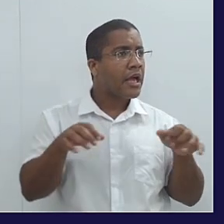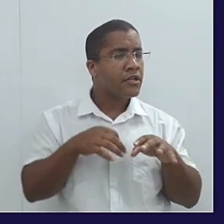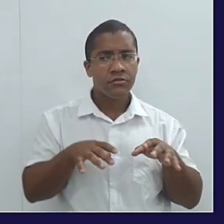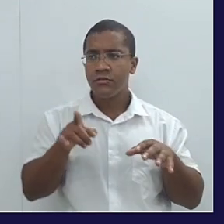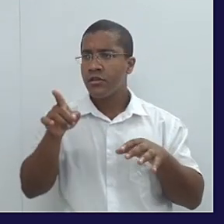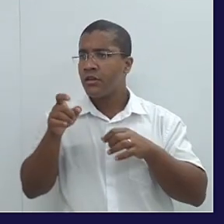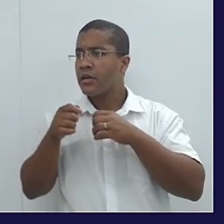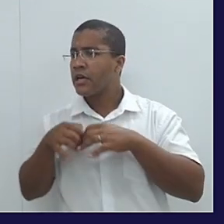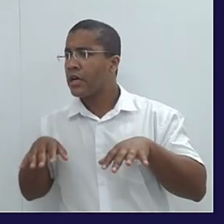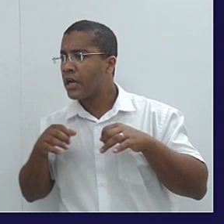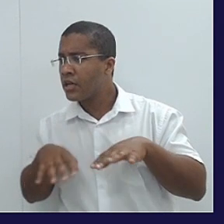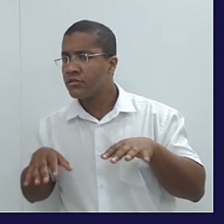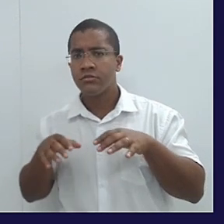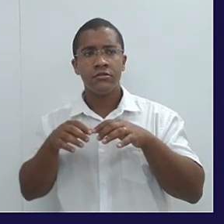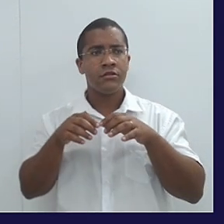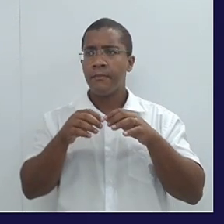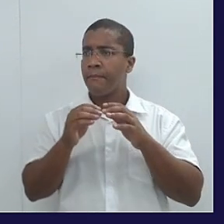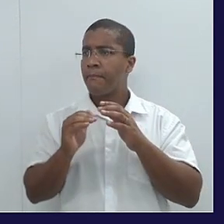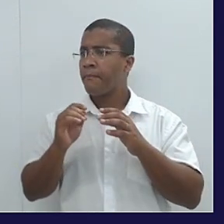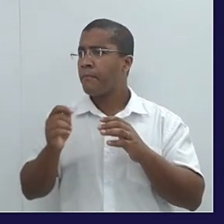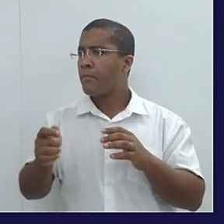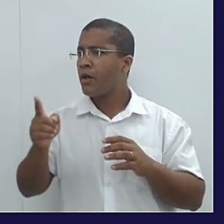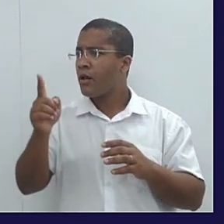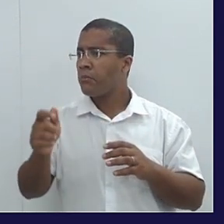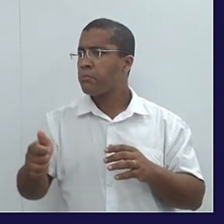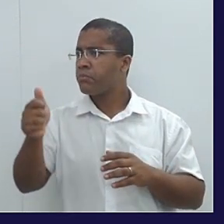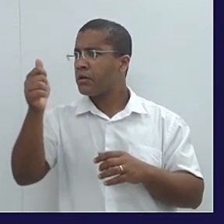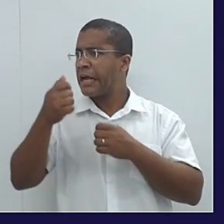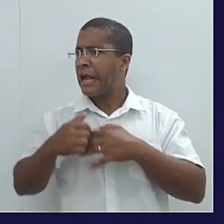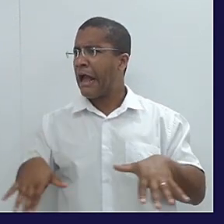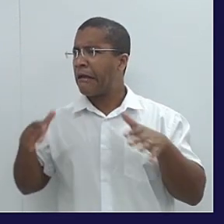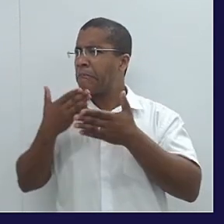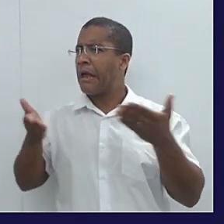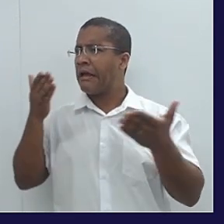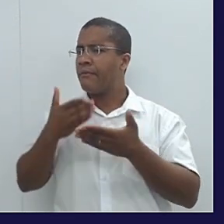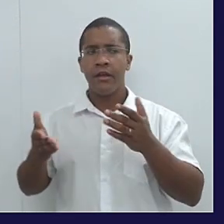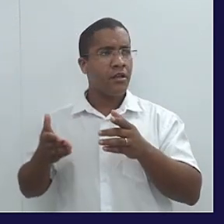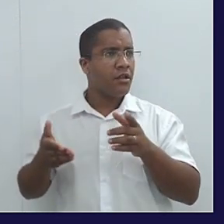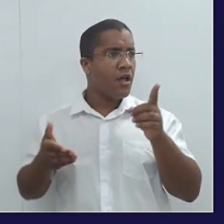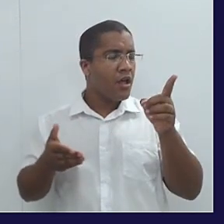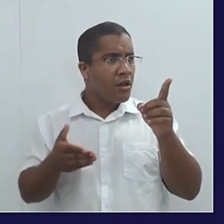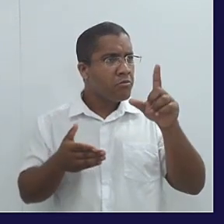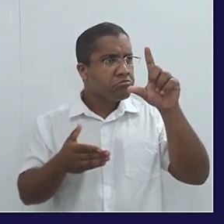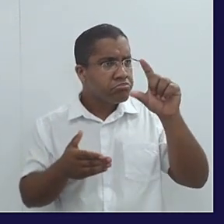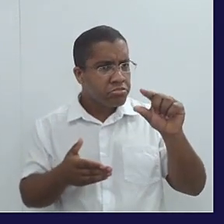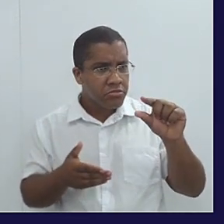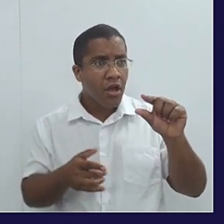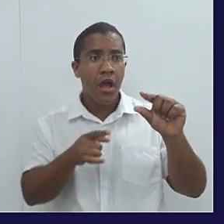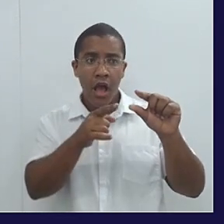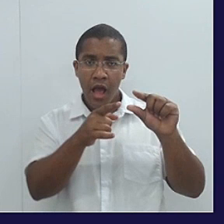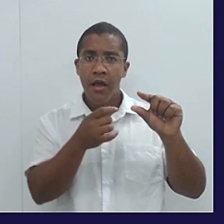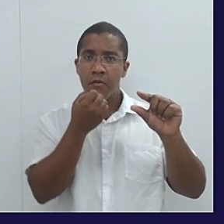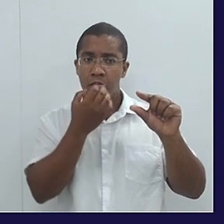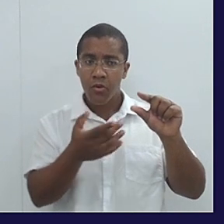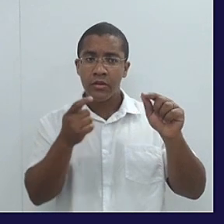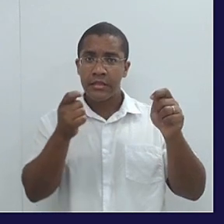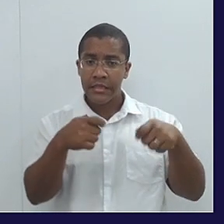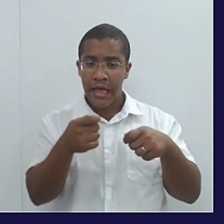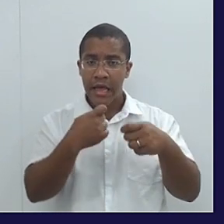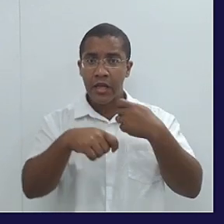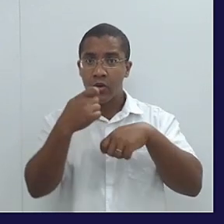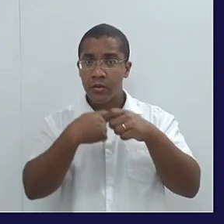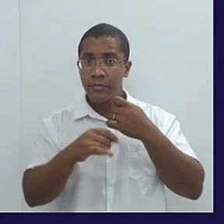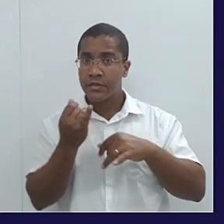que são responsáveis pelos maiores consumos e quais são os melhores em formas de